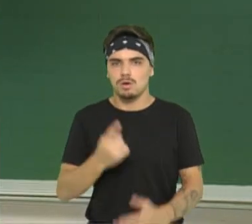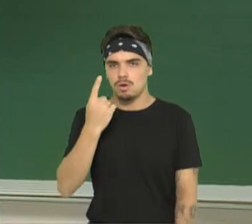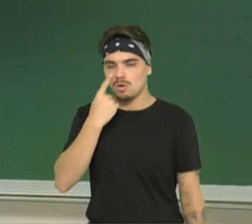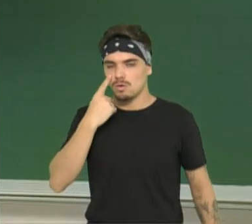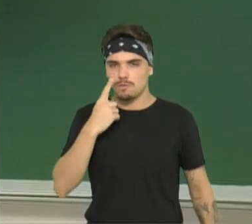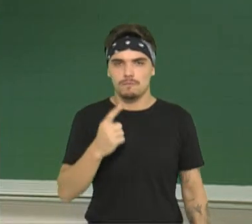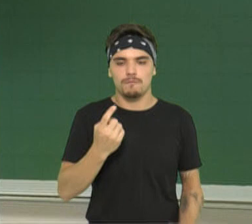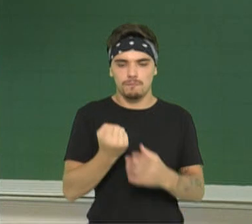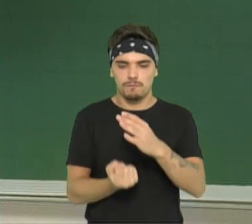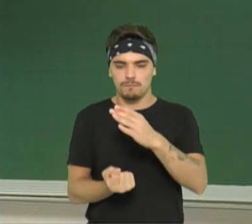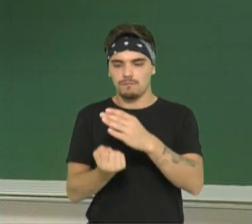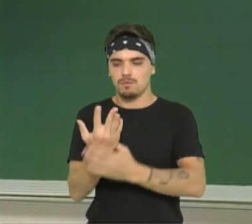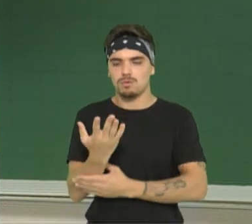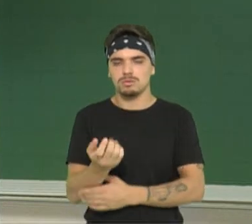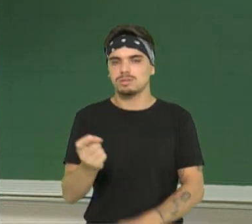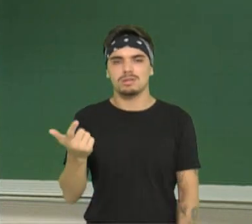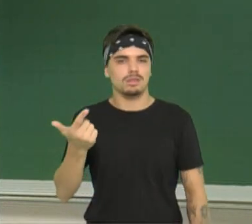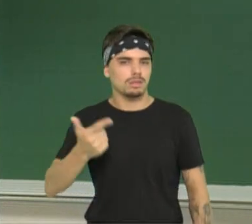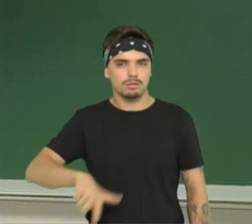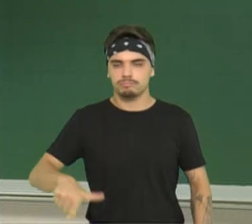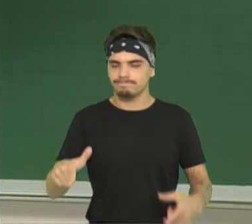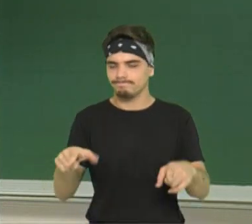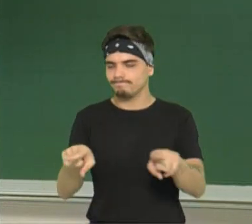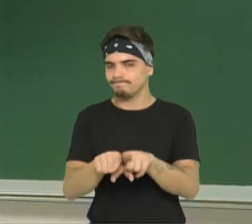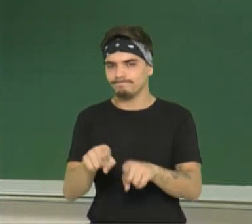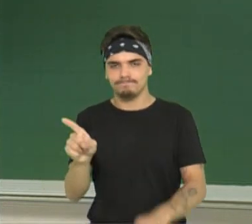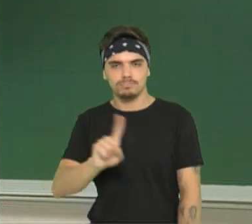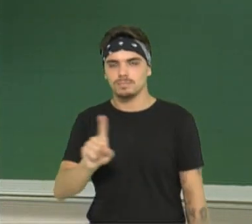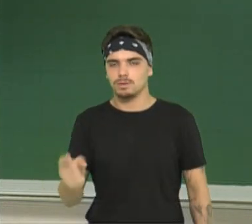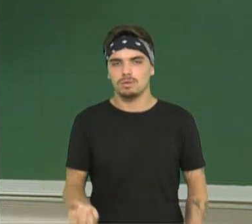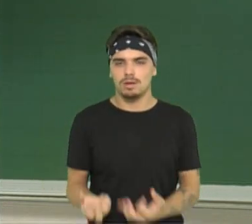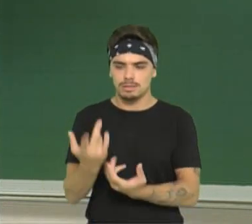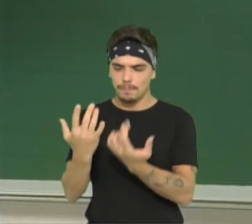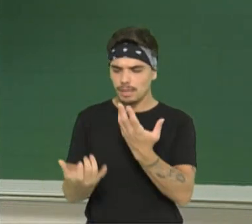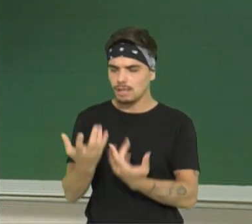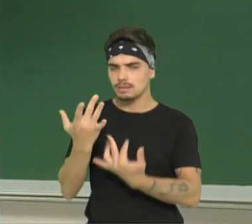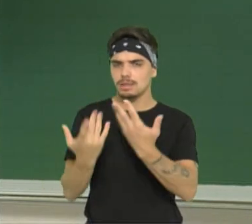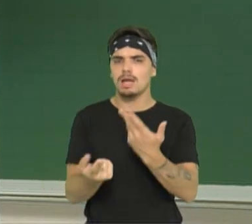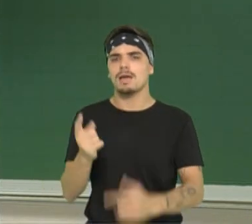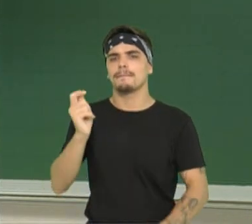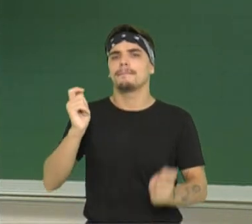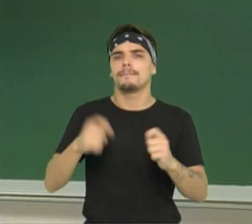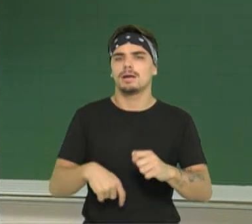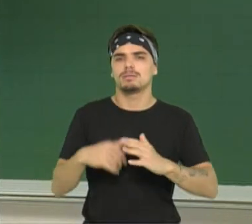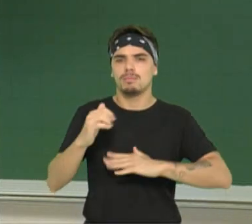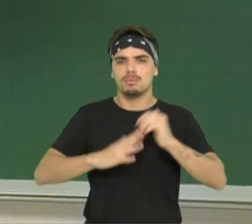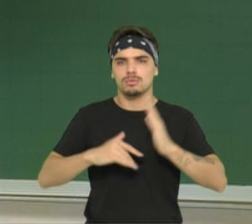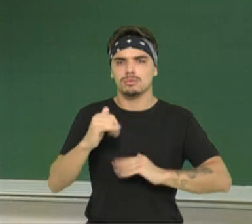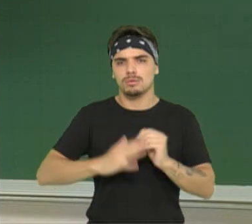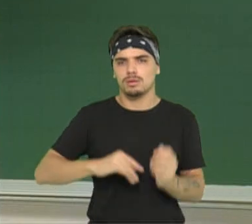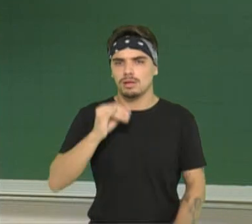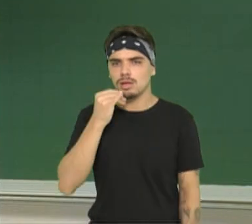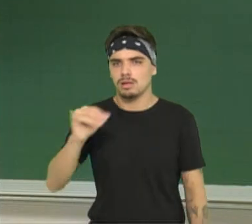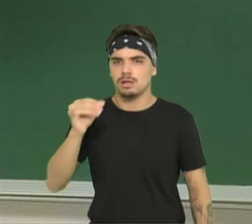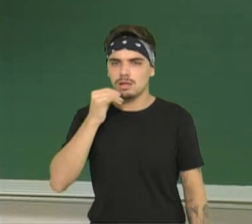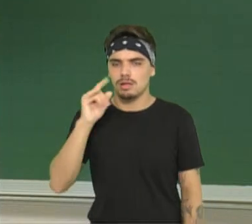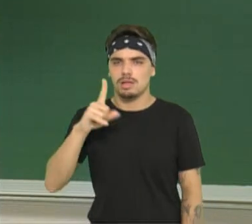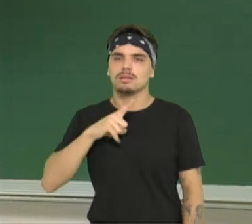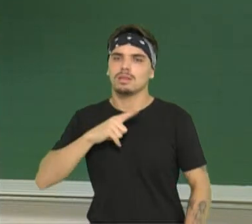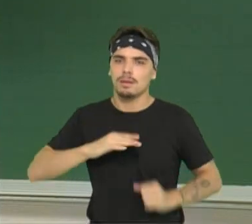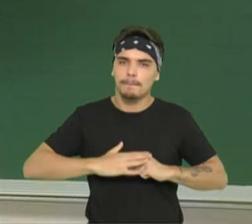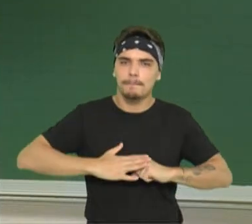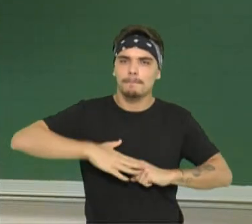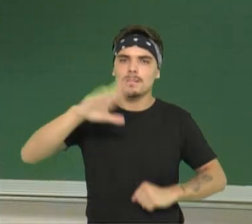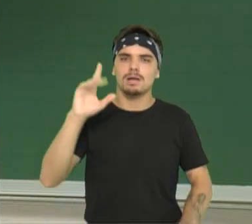não renováveis, aquelas que vão ser queimadas para poder produzir energia. Essas gerariam